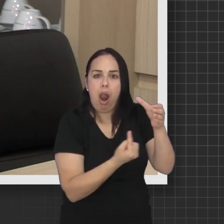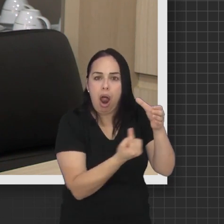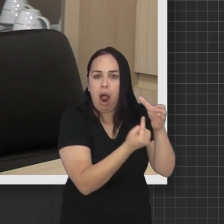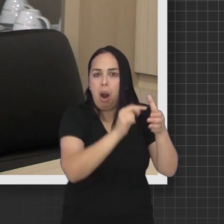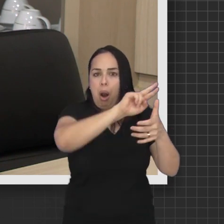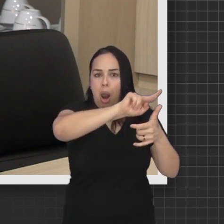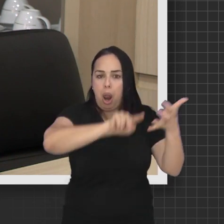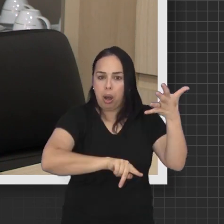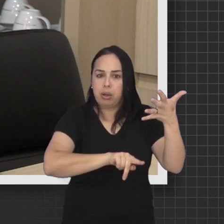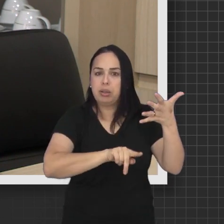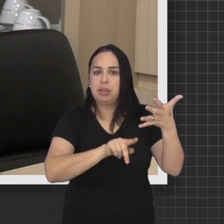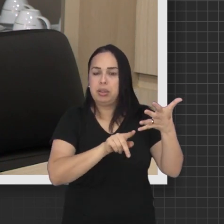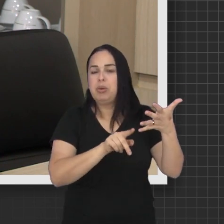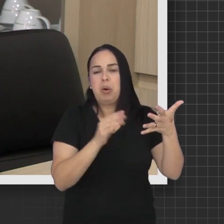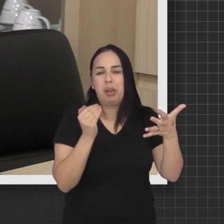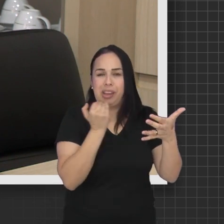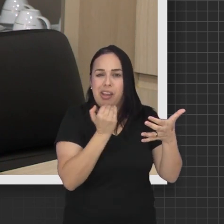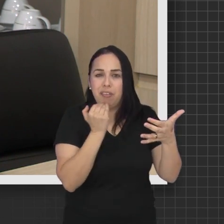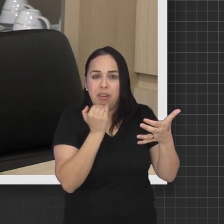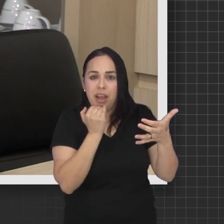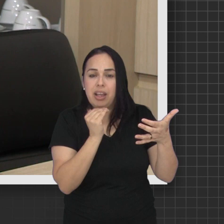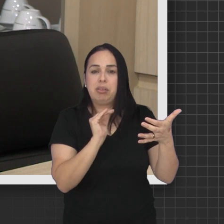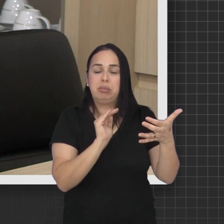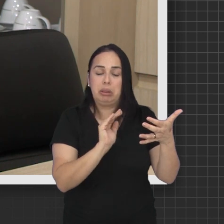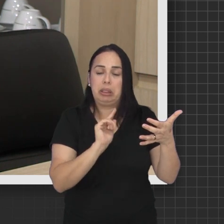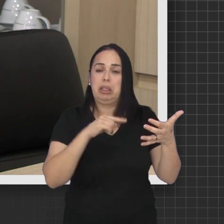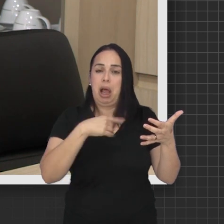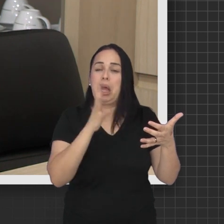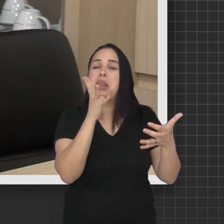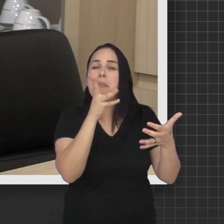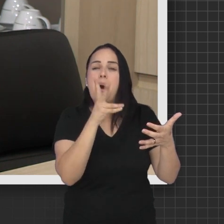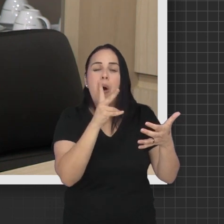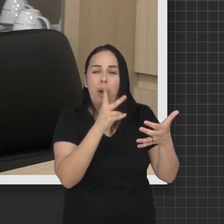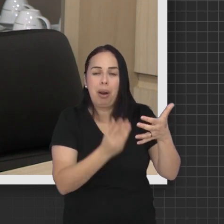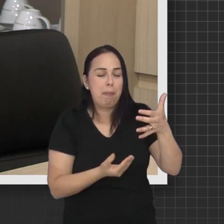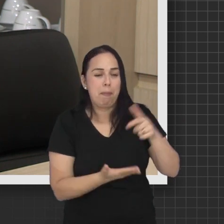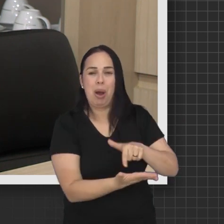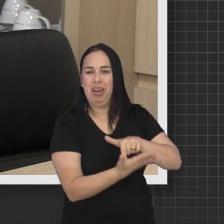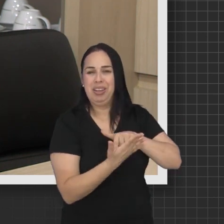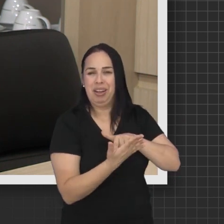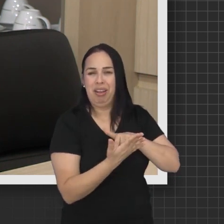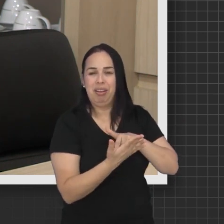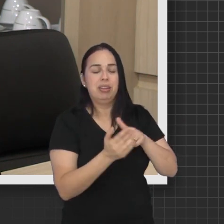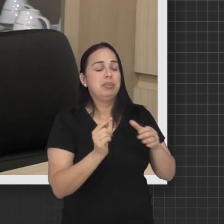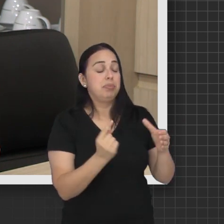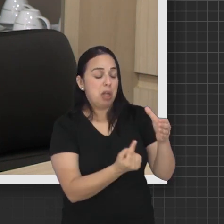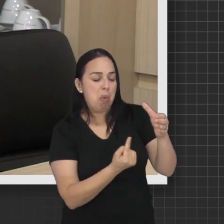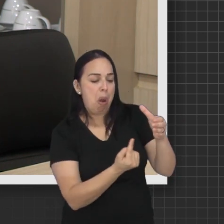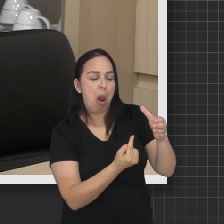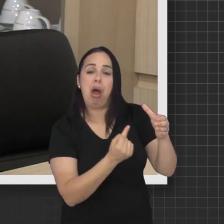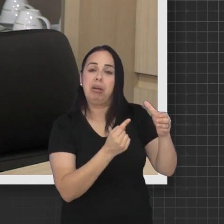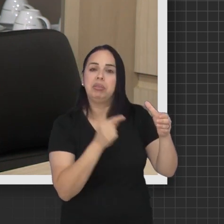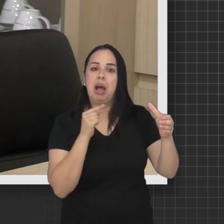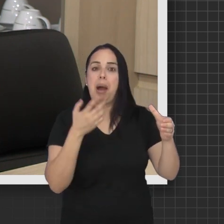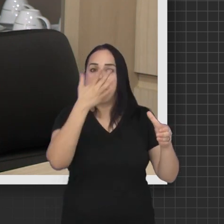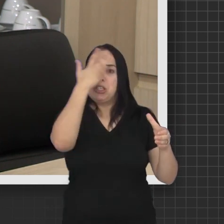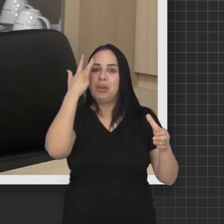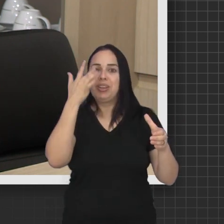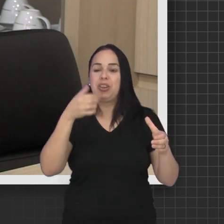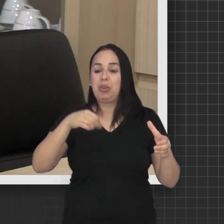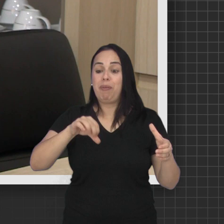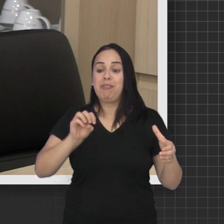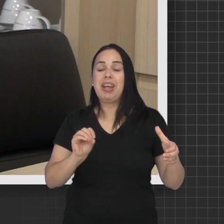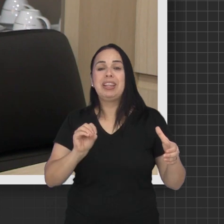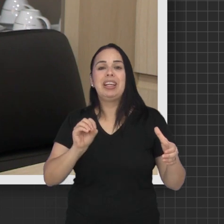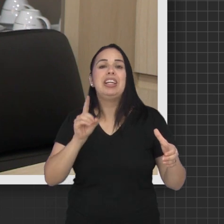algum defeito, um defeito que a gente chama de oculto, né? Que só apareceu ali depois, efetivamente, do uso do eletrodoméstico. Então,